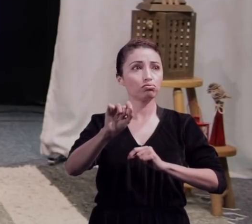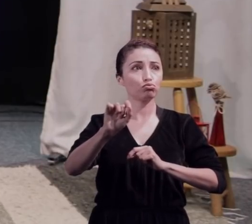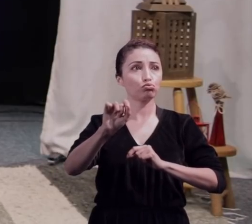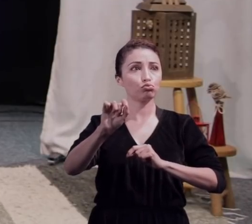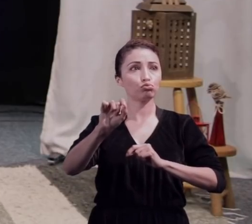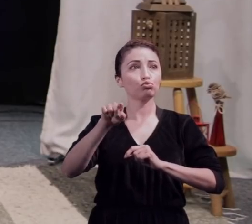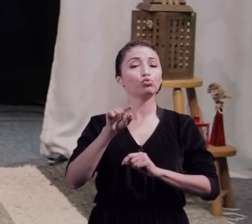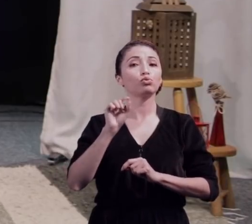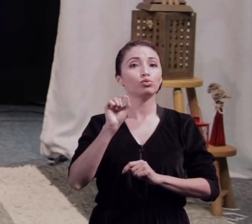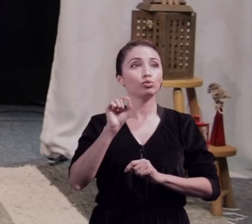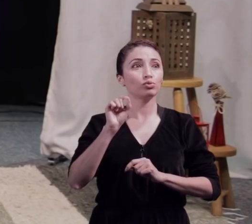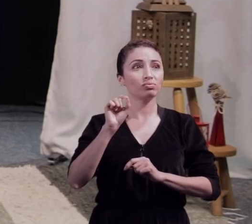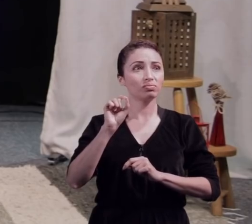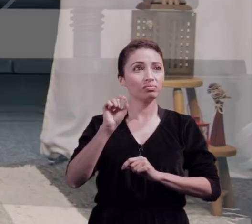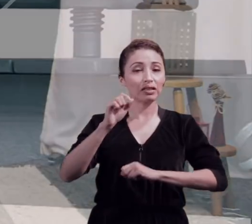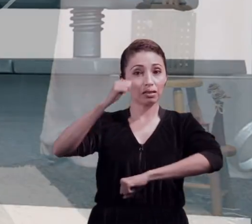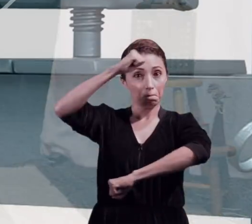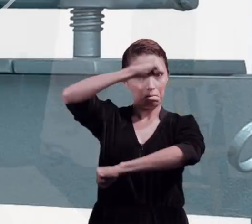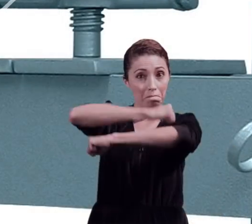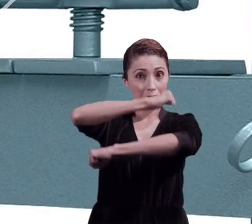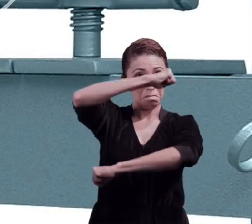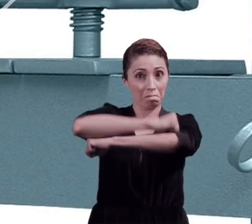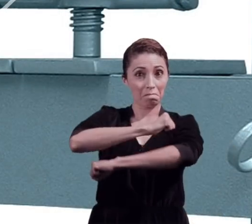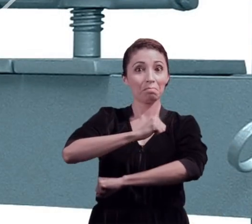uma máquina poderosa chamada prensa.